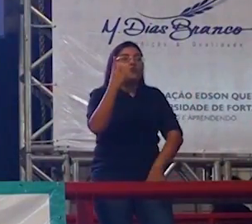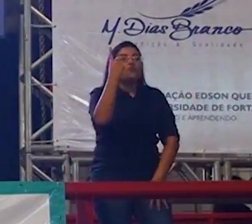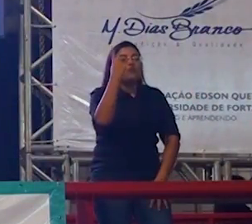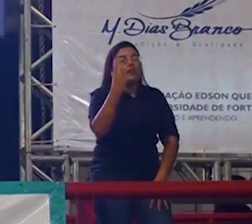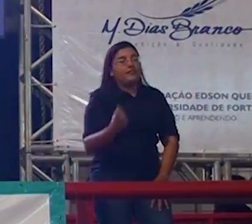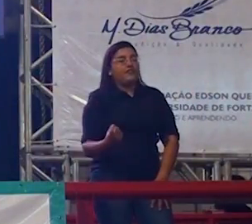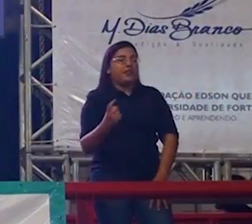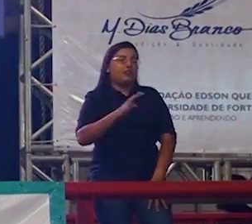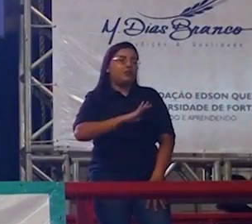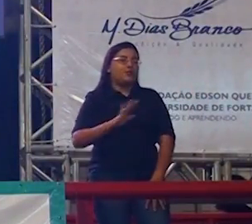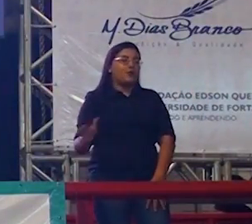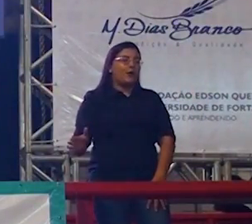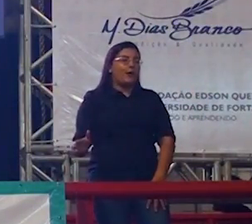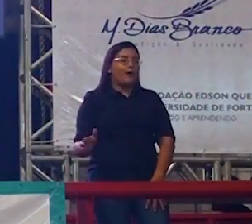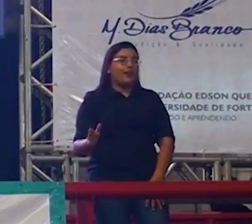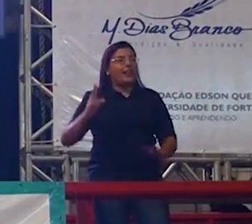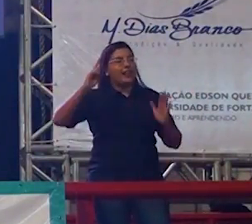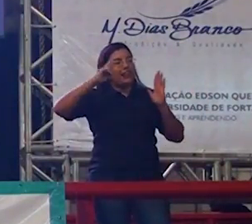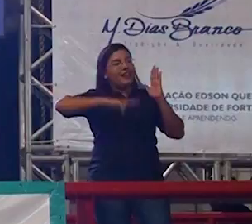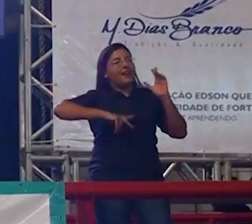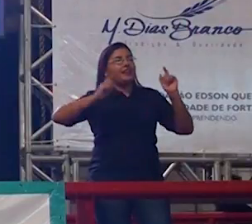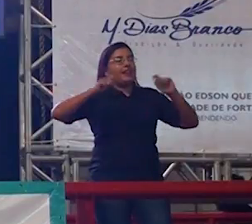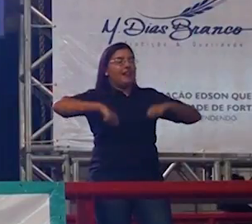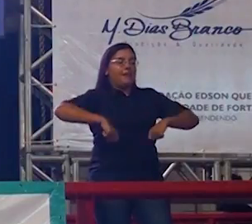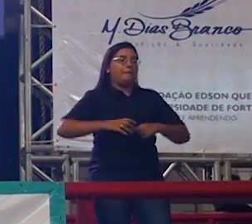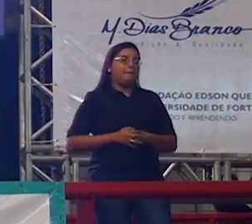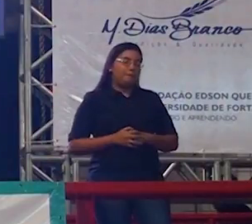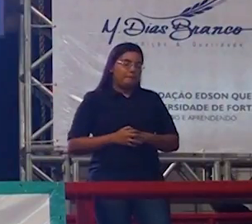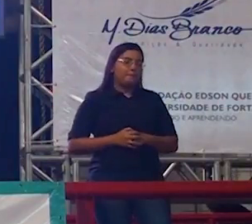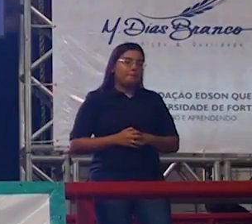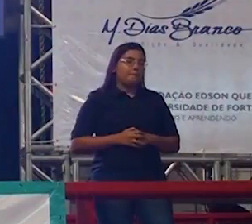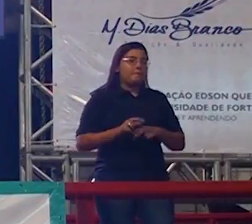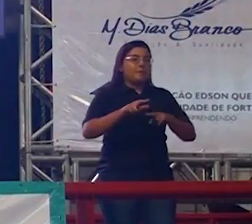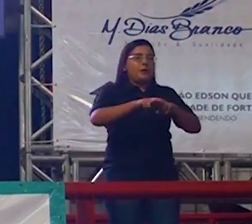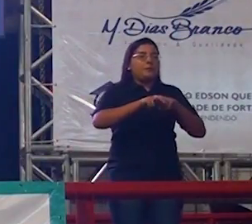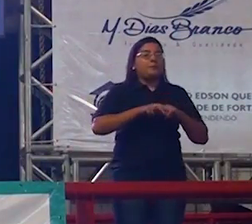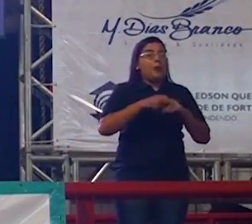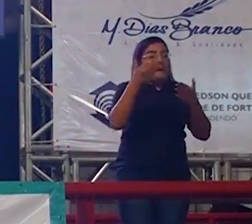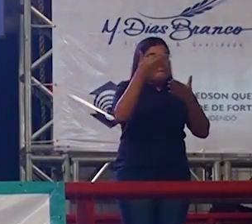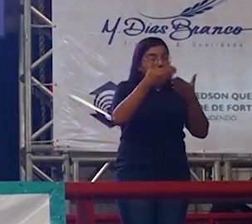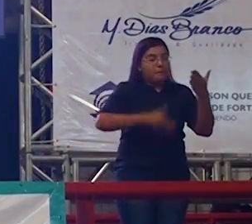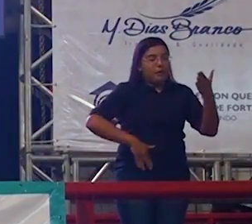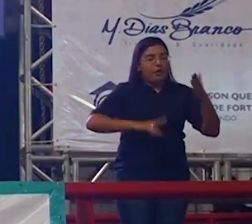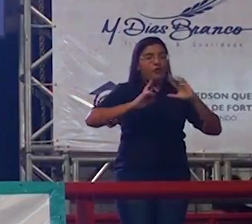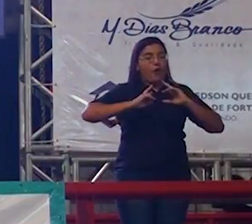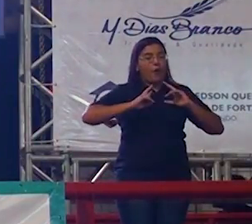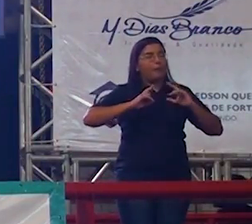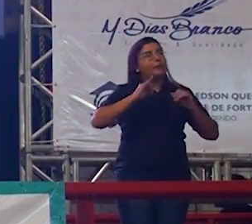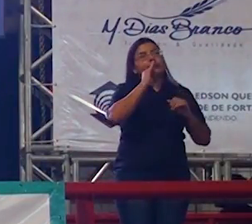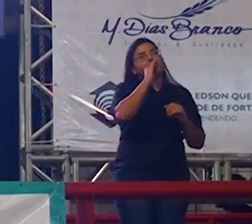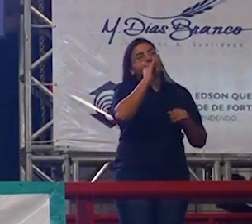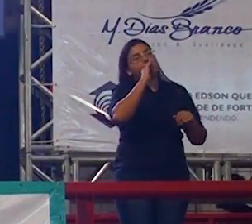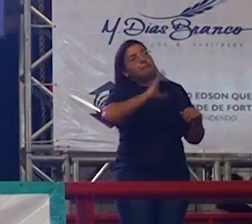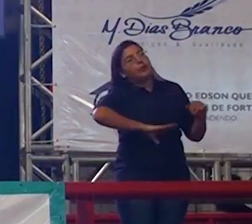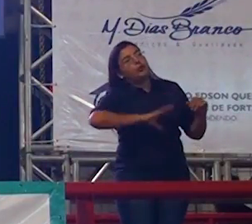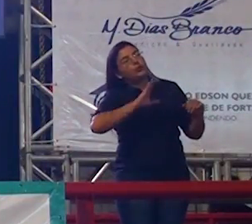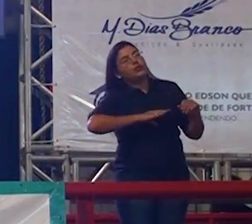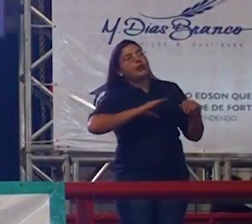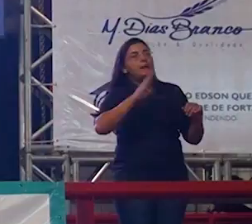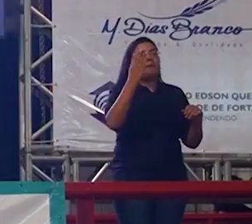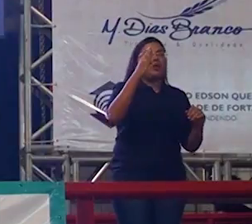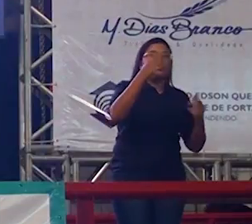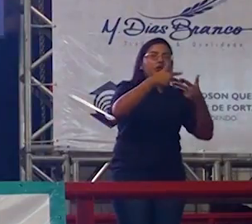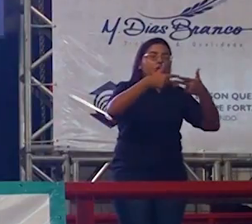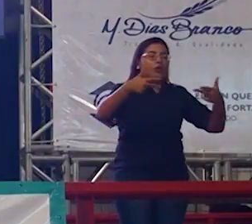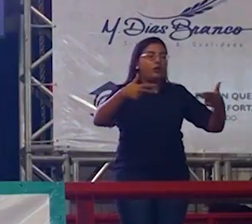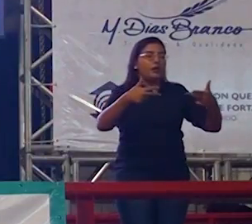questão uma vez. Então, pessoal, na prova de humanas, eu saio fazendo da